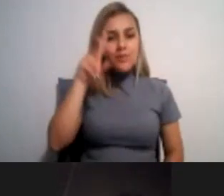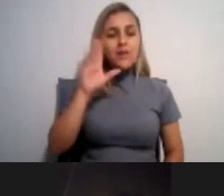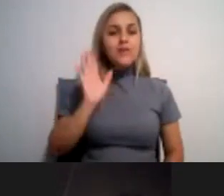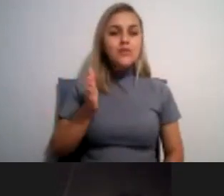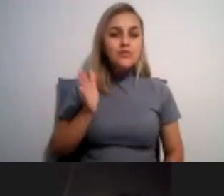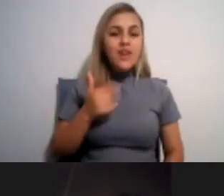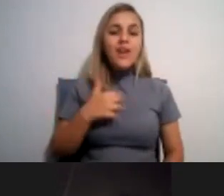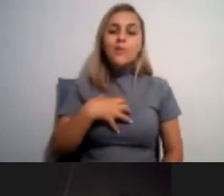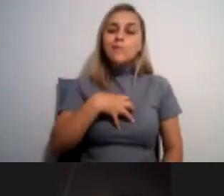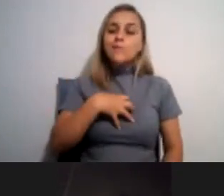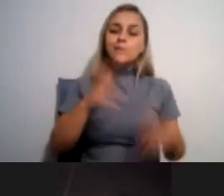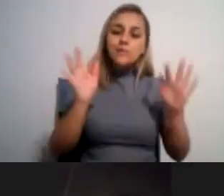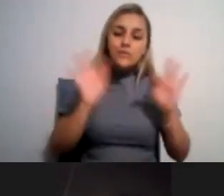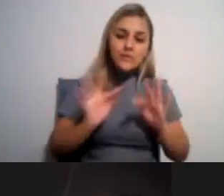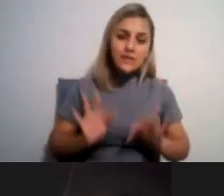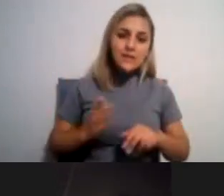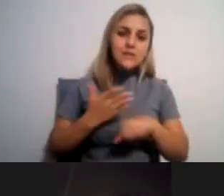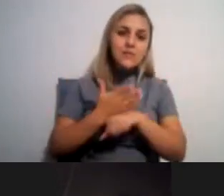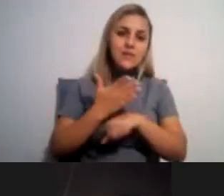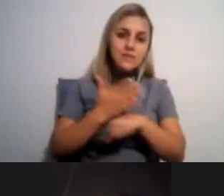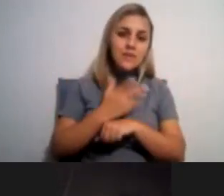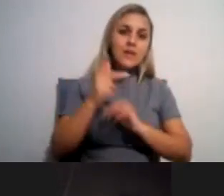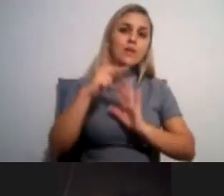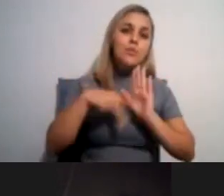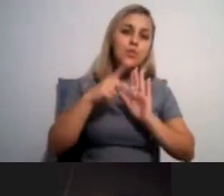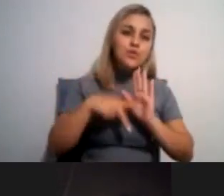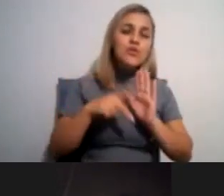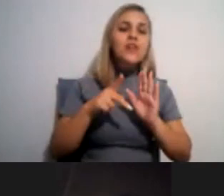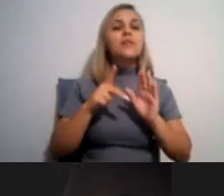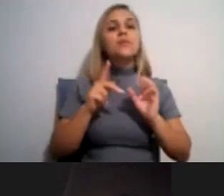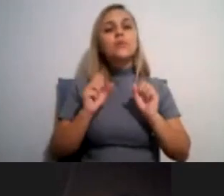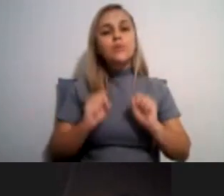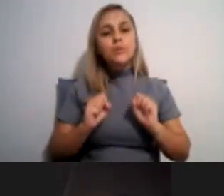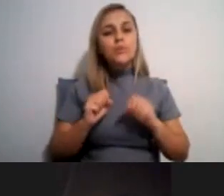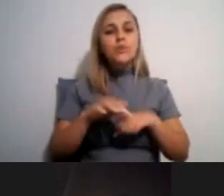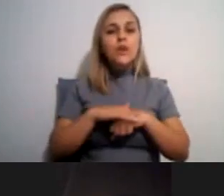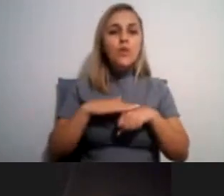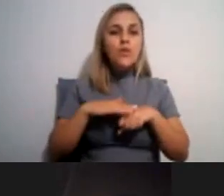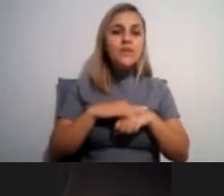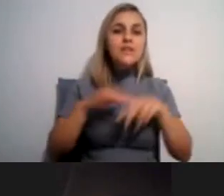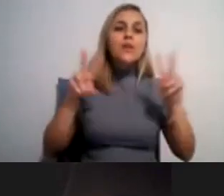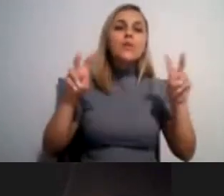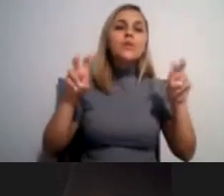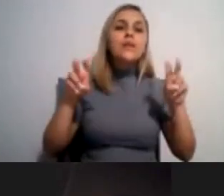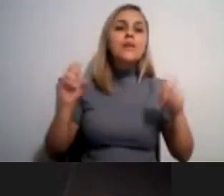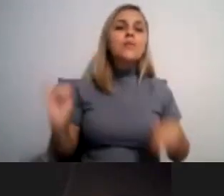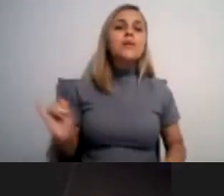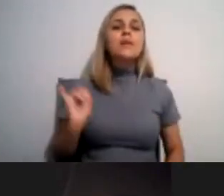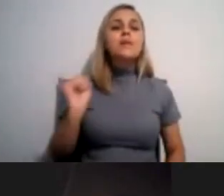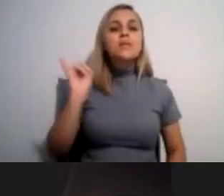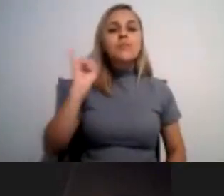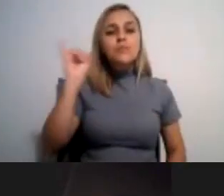feliz de fazer parte desse projeto, de poder conversar sobre um tema importante, né? Um tema que